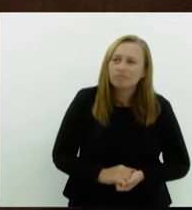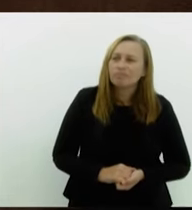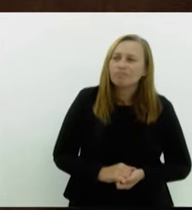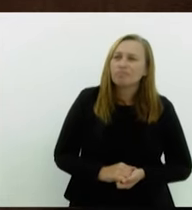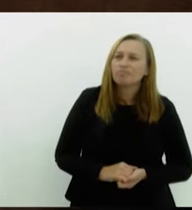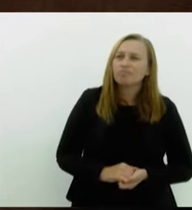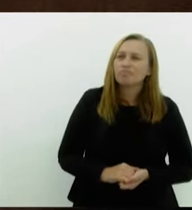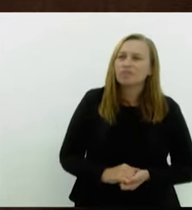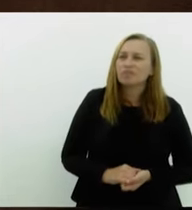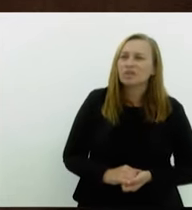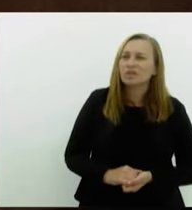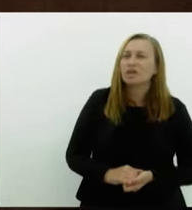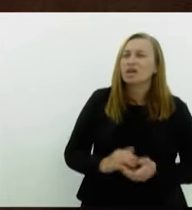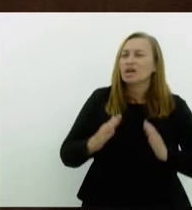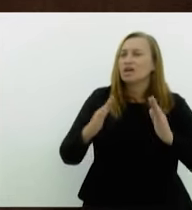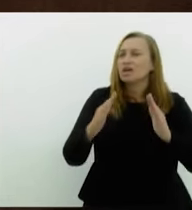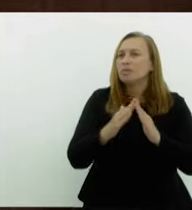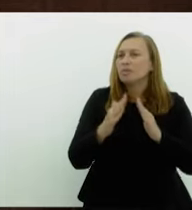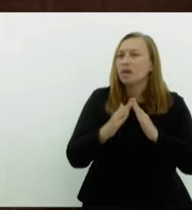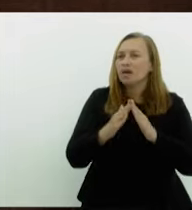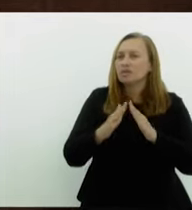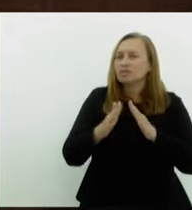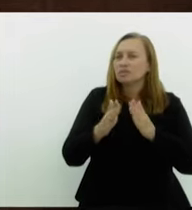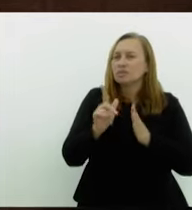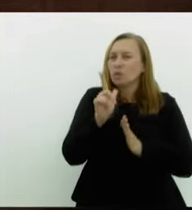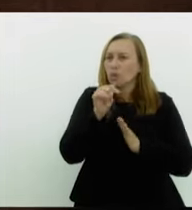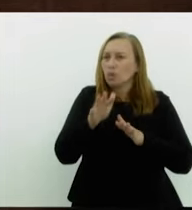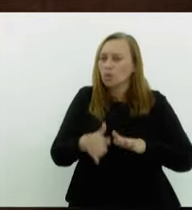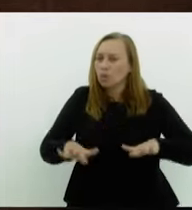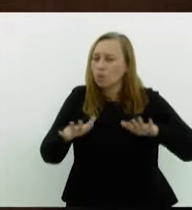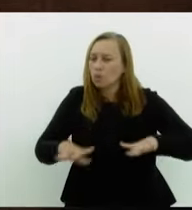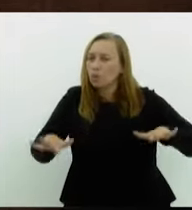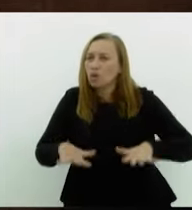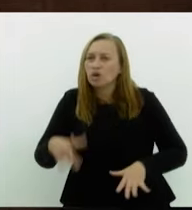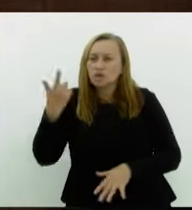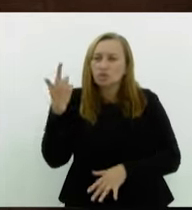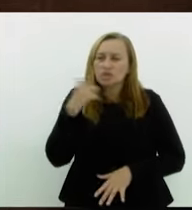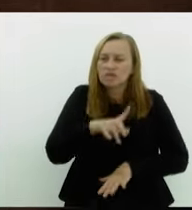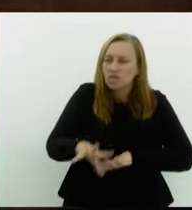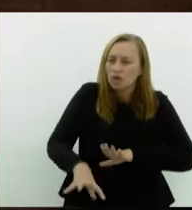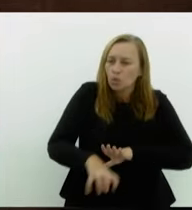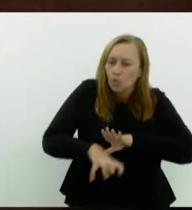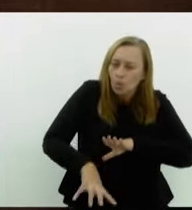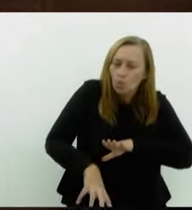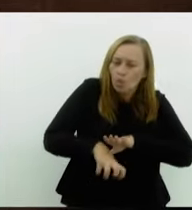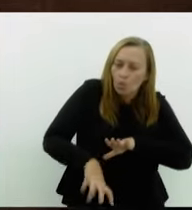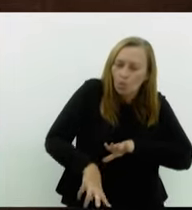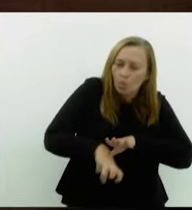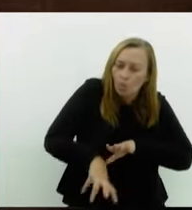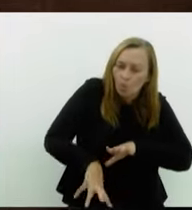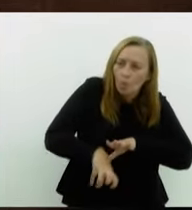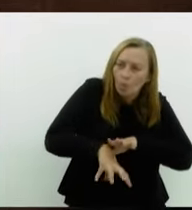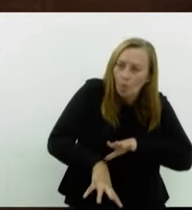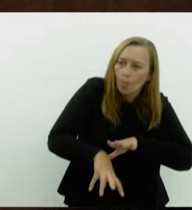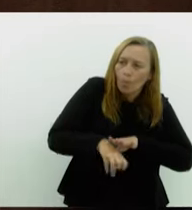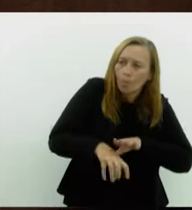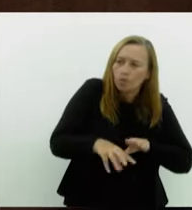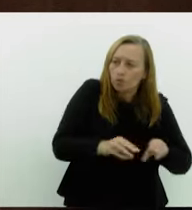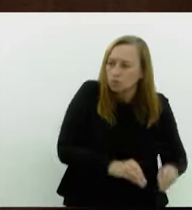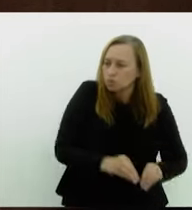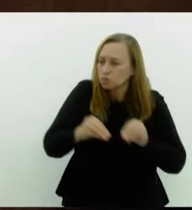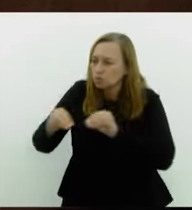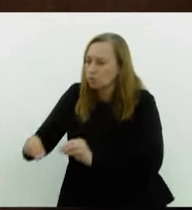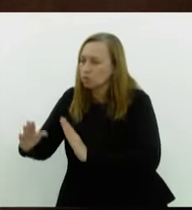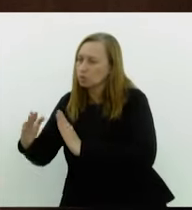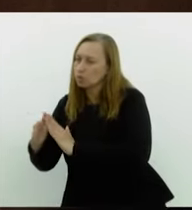Botas. E aí o que acontece? A gente conseguia casa, dragava, botava árvore, ciclovia para não ser ocupado outra